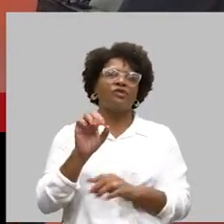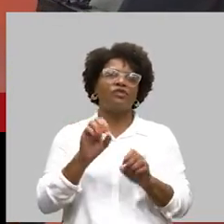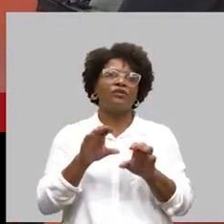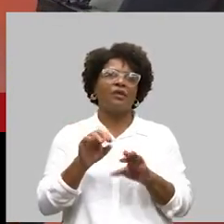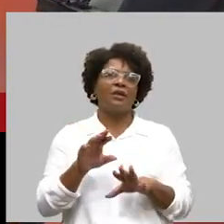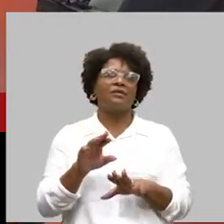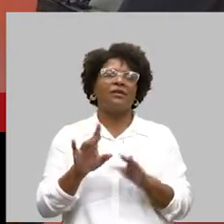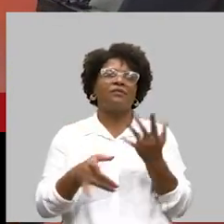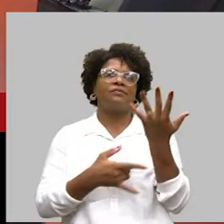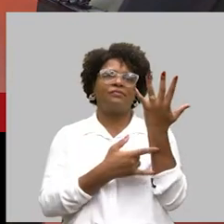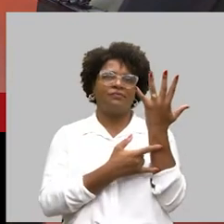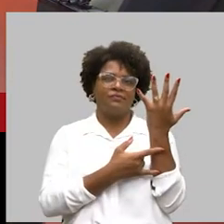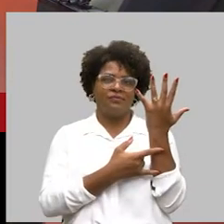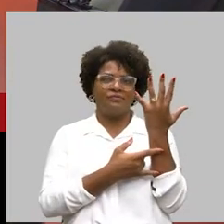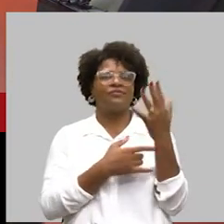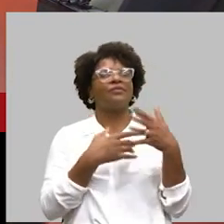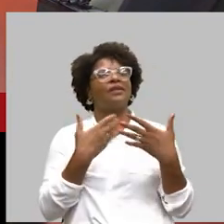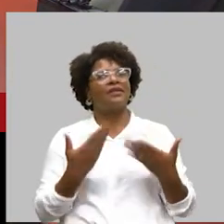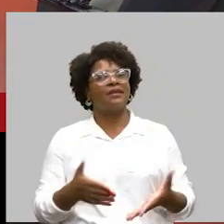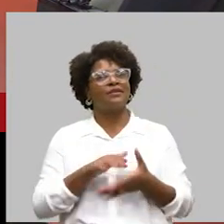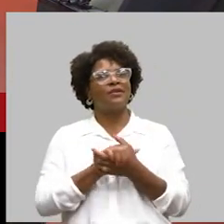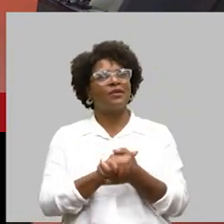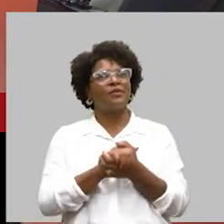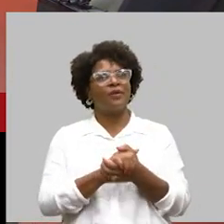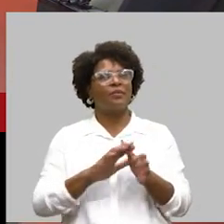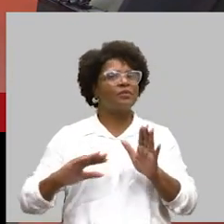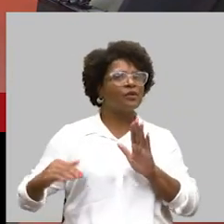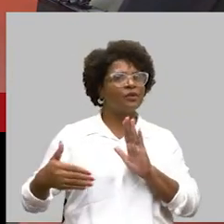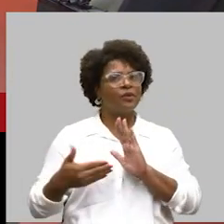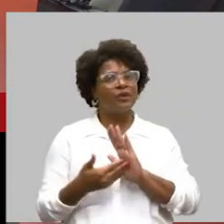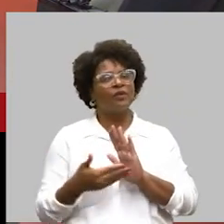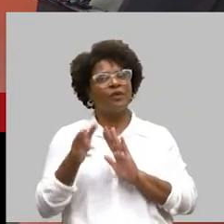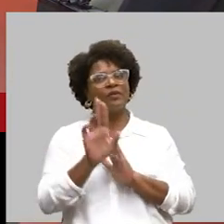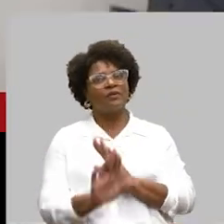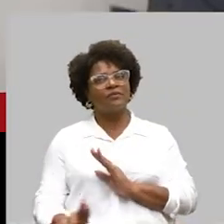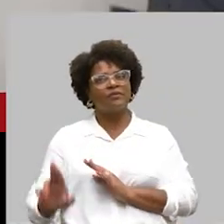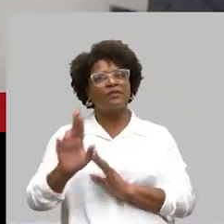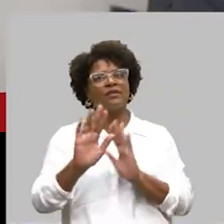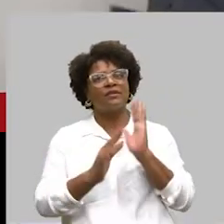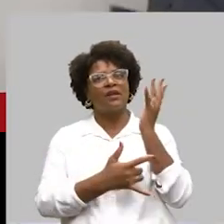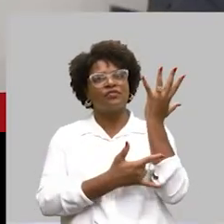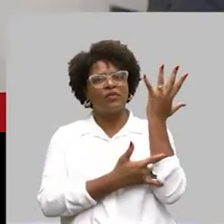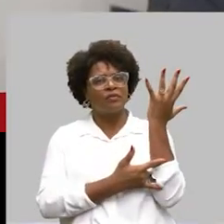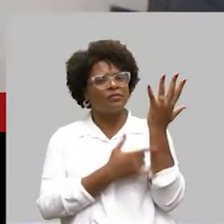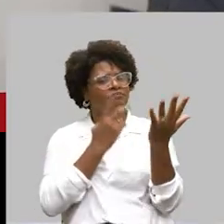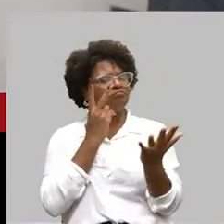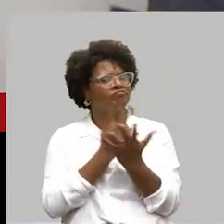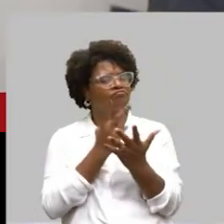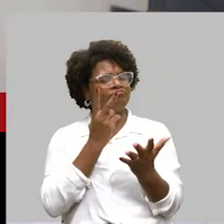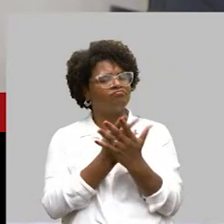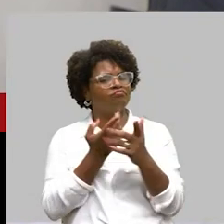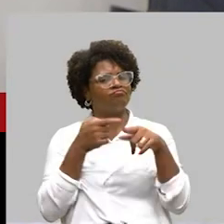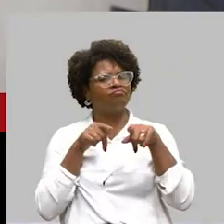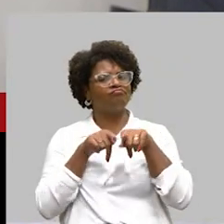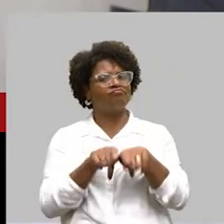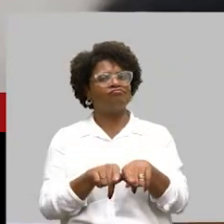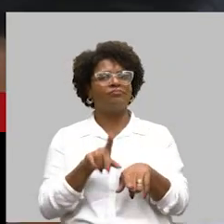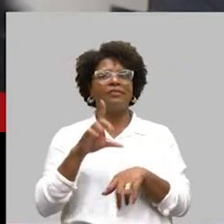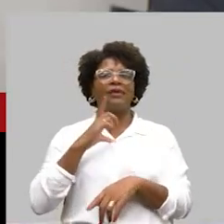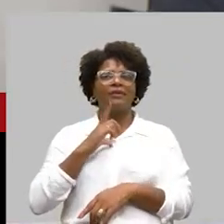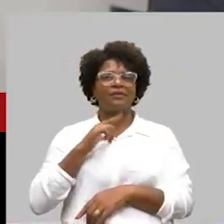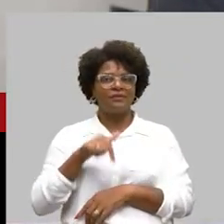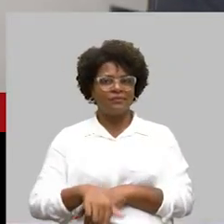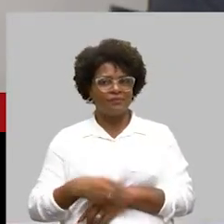assim eu estendo os meus cumprimentos a nossa querida UFMG que sempre também nos com o trabalho e com a presença